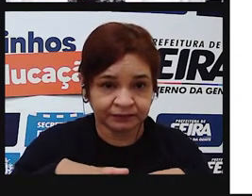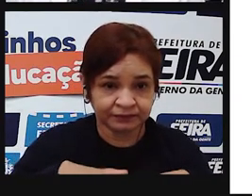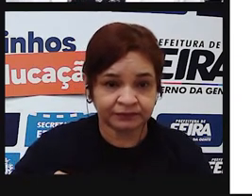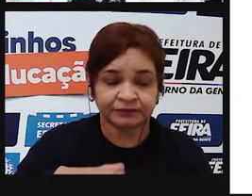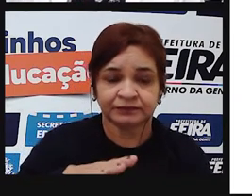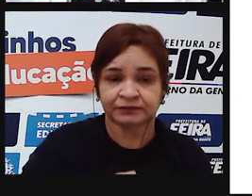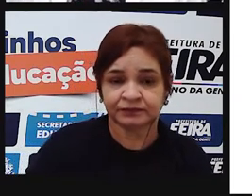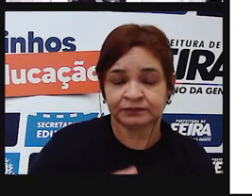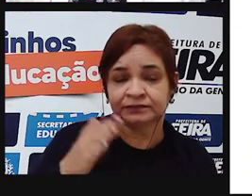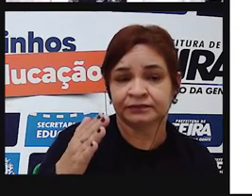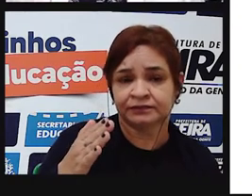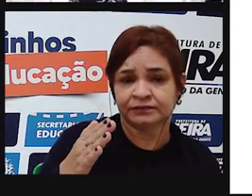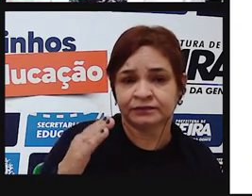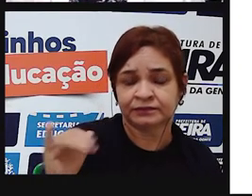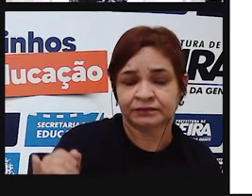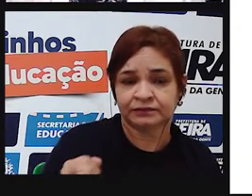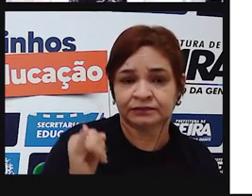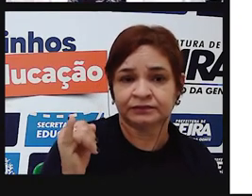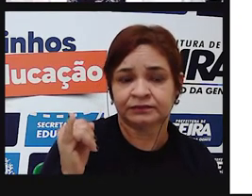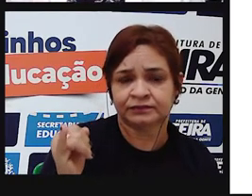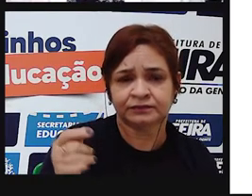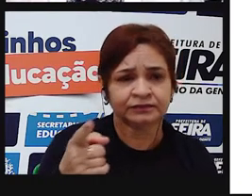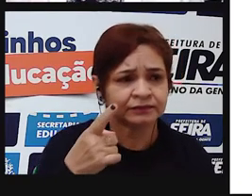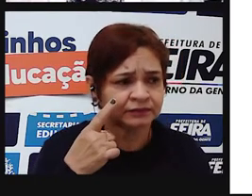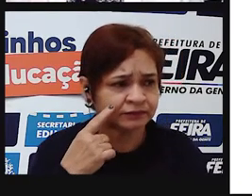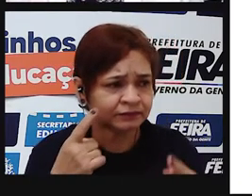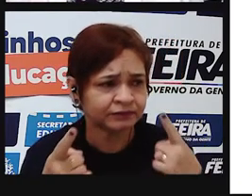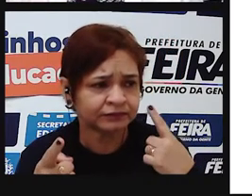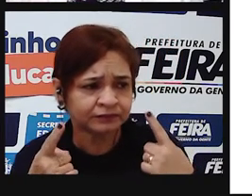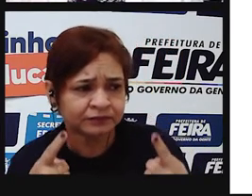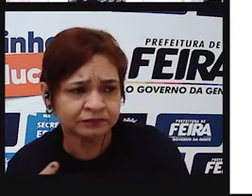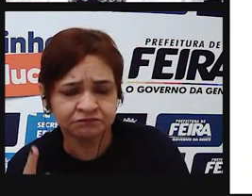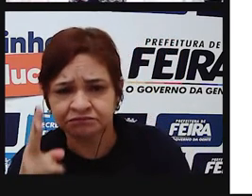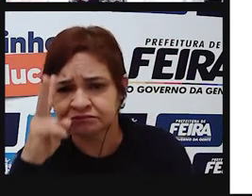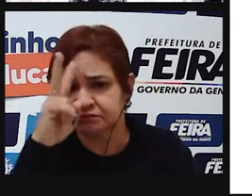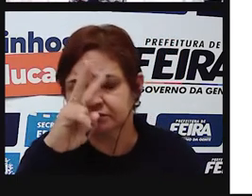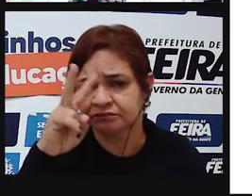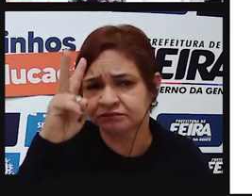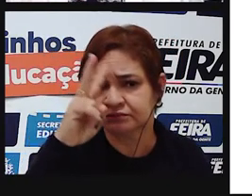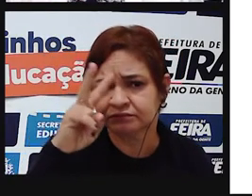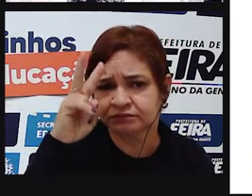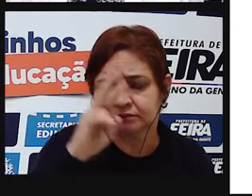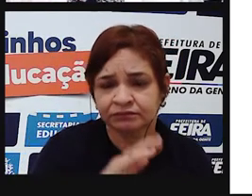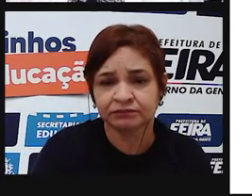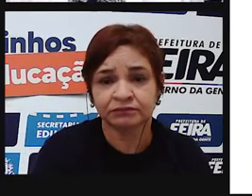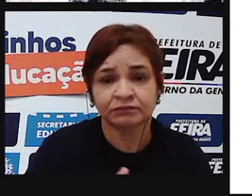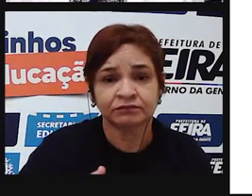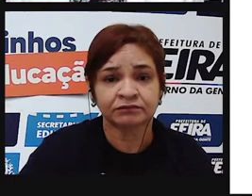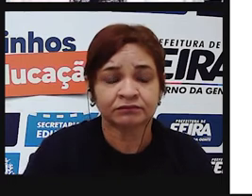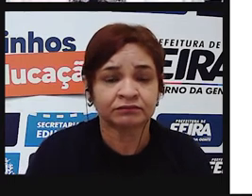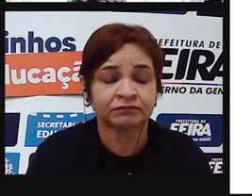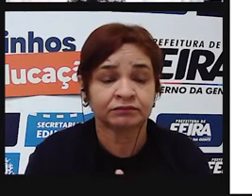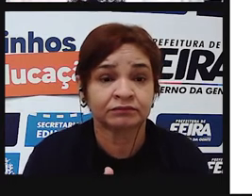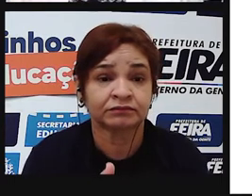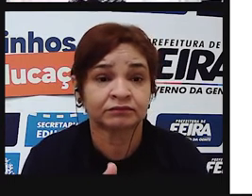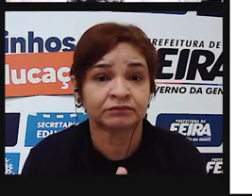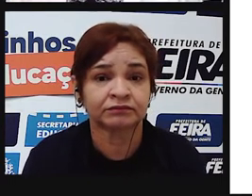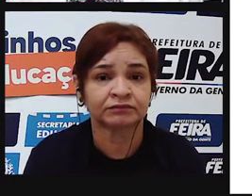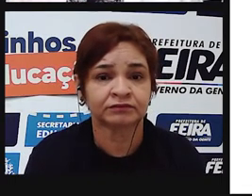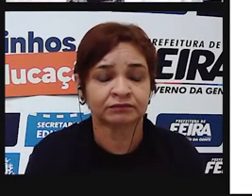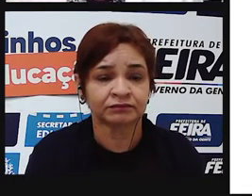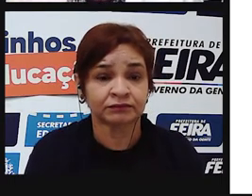a pedregulhos respeitáveis. Lembro-me dos silhares dos caminhos romanos e